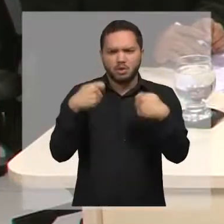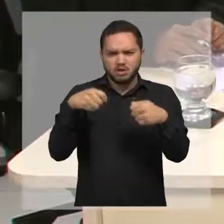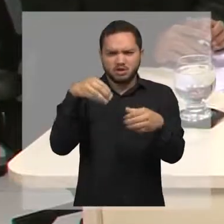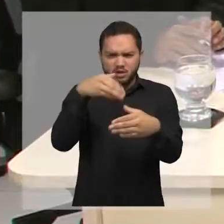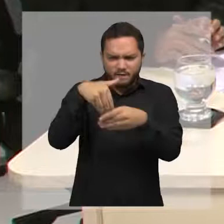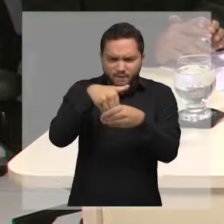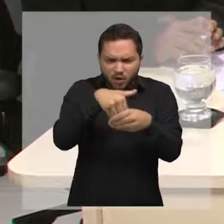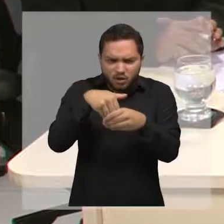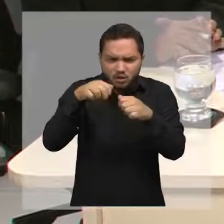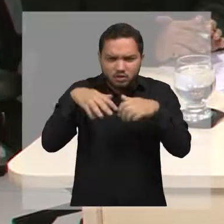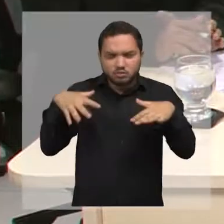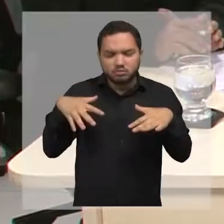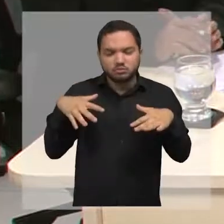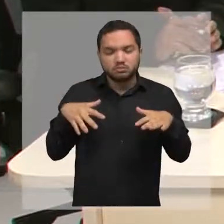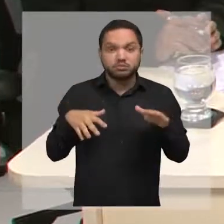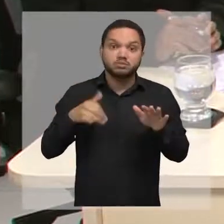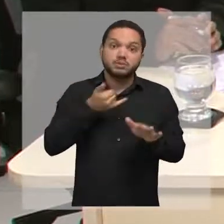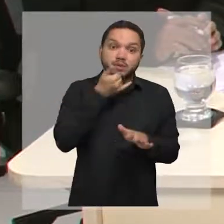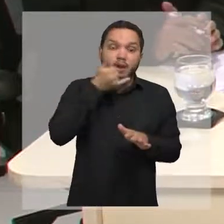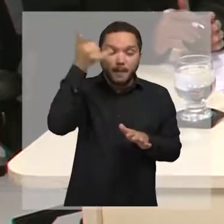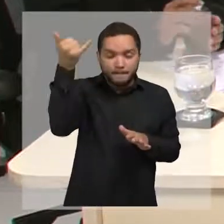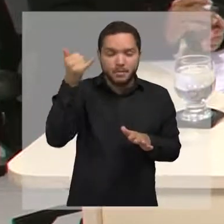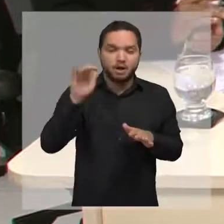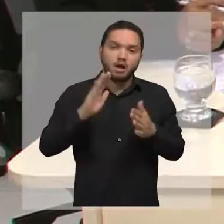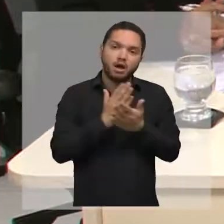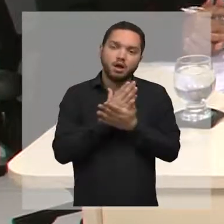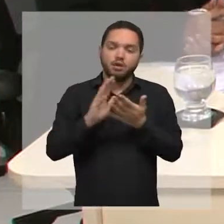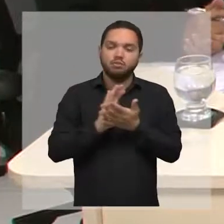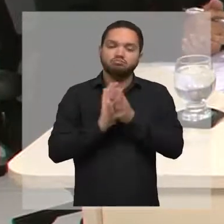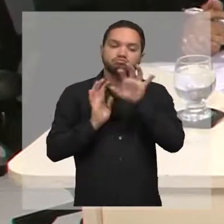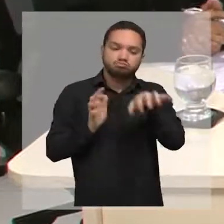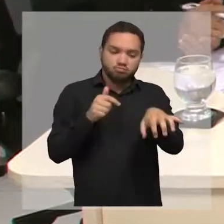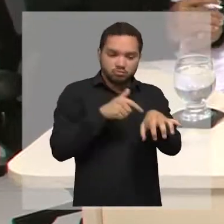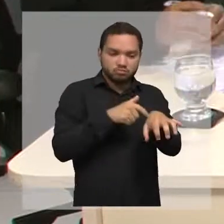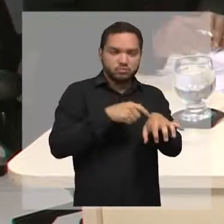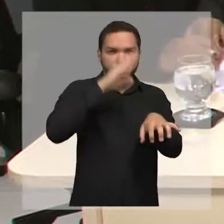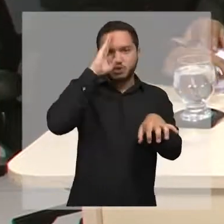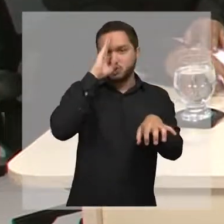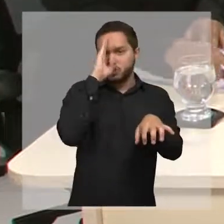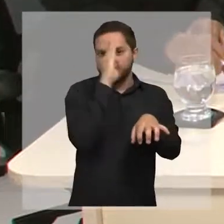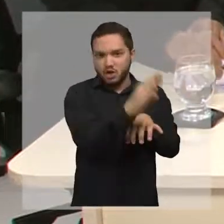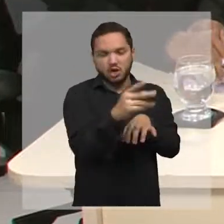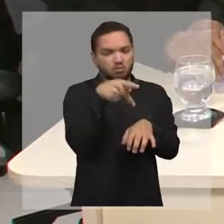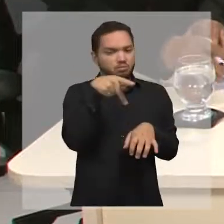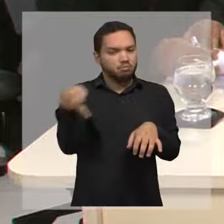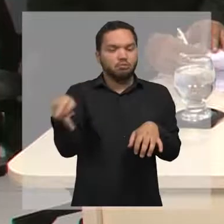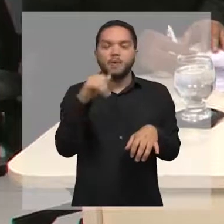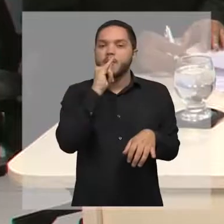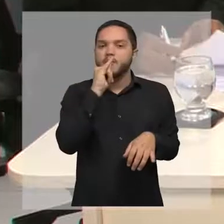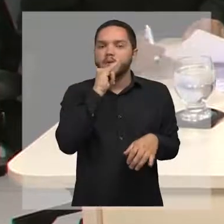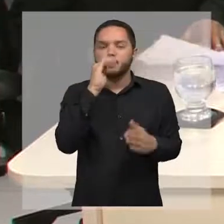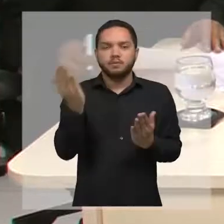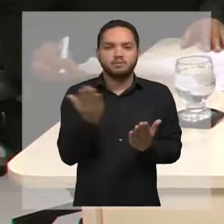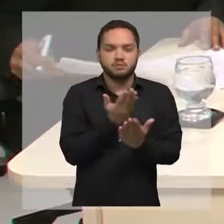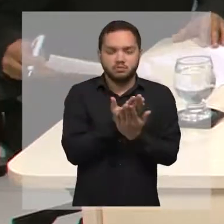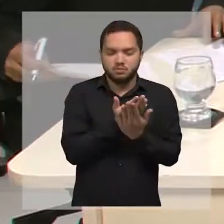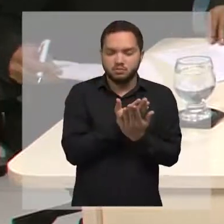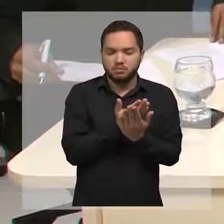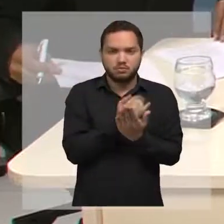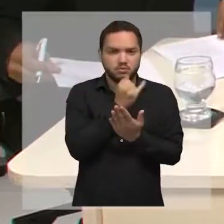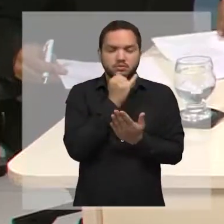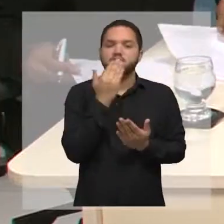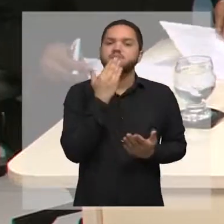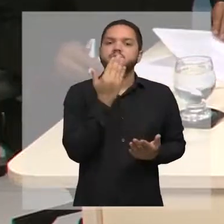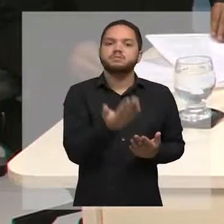Não necessariamente. Os requerimentos, eles são divididos. Alguns são despachados direto pela presidência, como, por exemplo, um